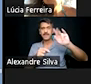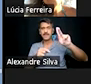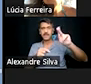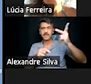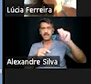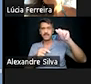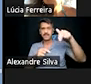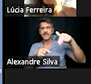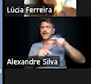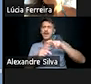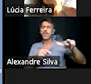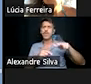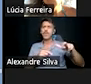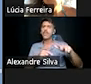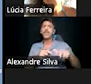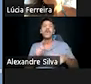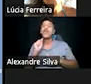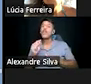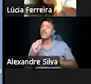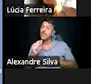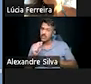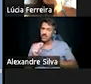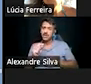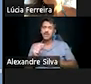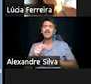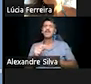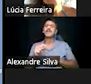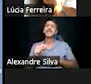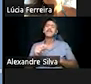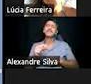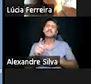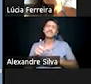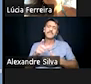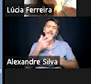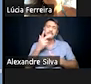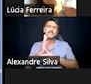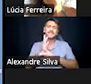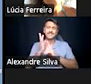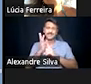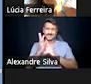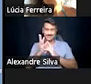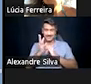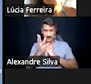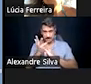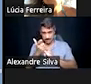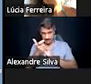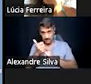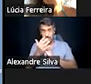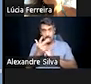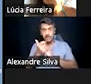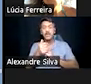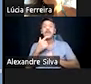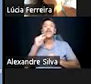patrimônio cultural. Fóssil pode ser um patrimônio cultural desde que tenha algum tipo de